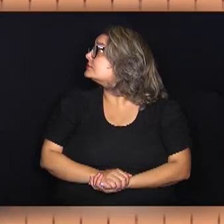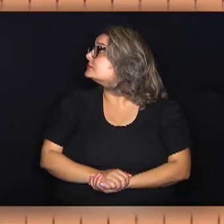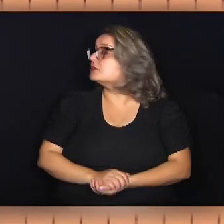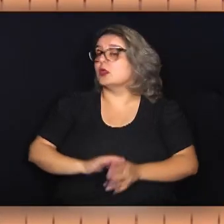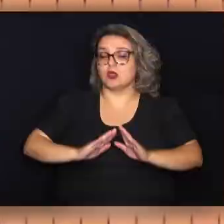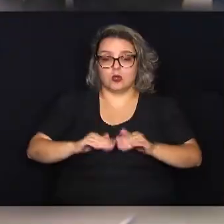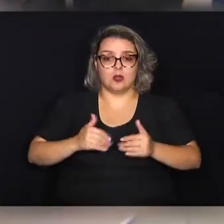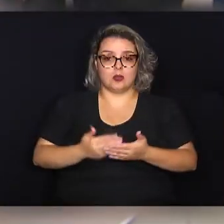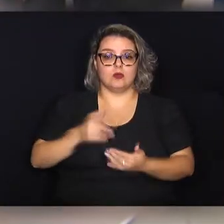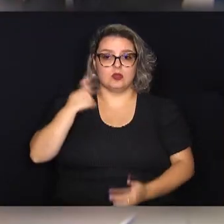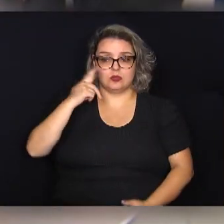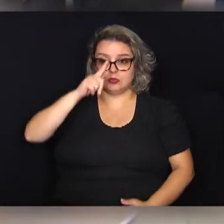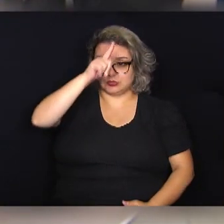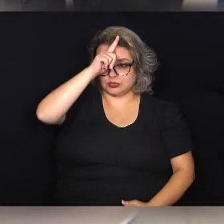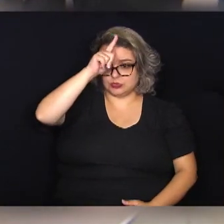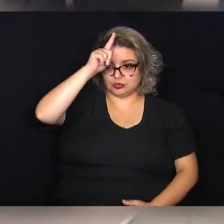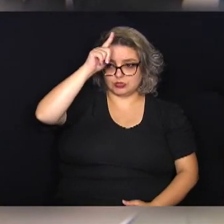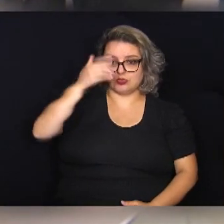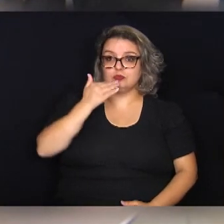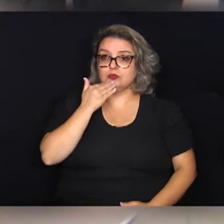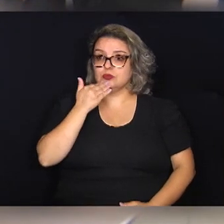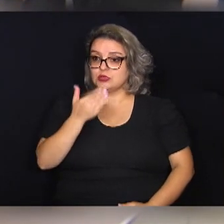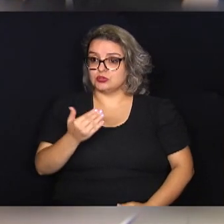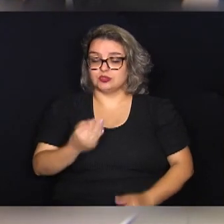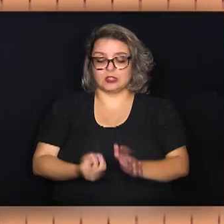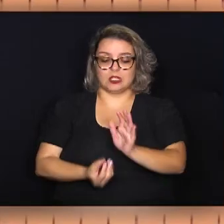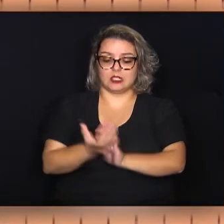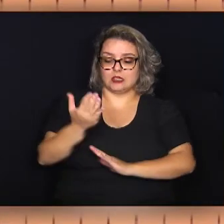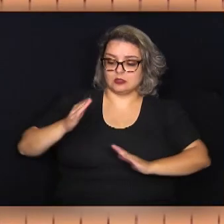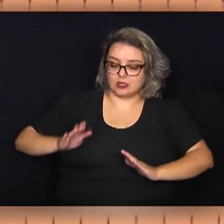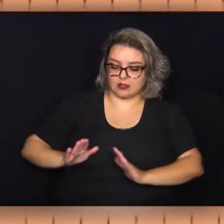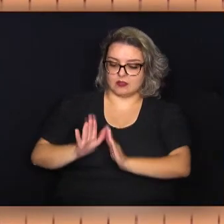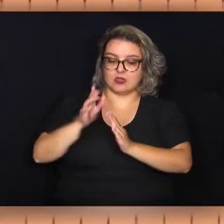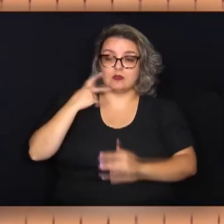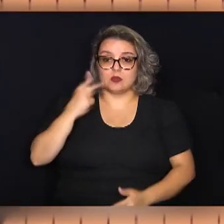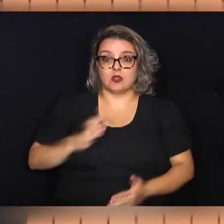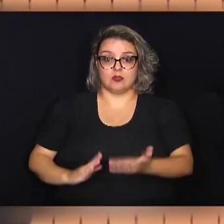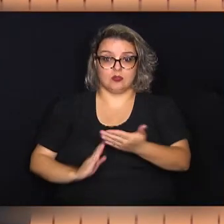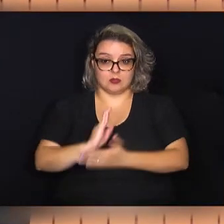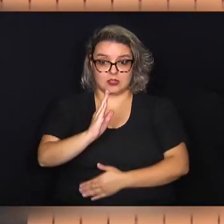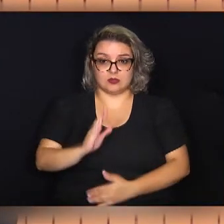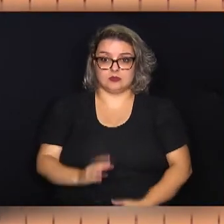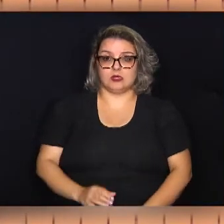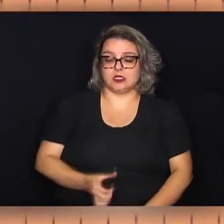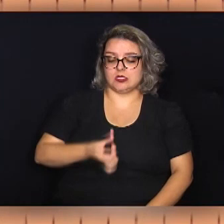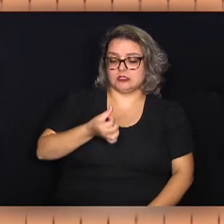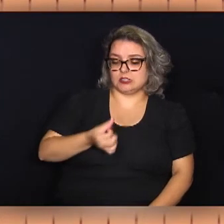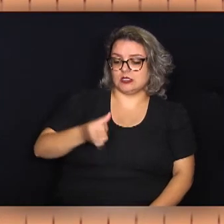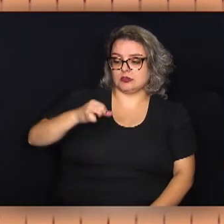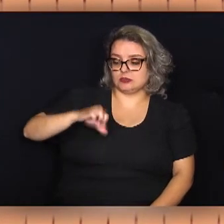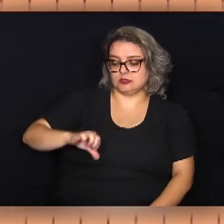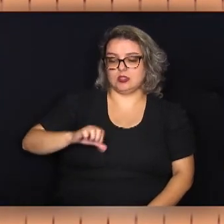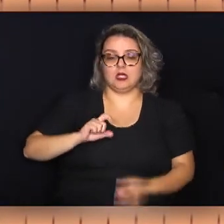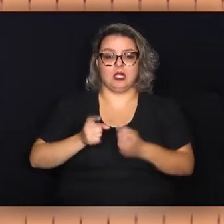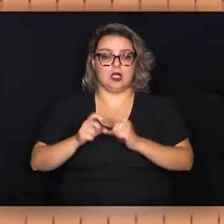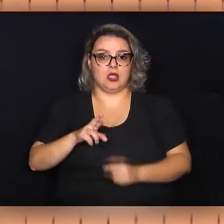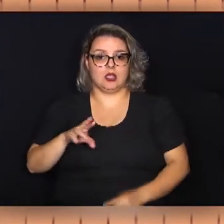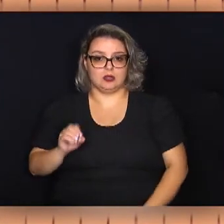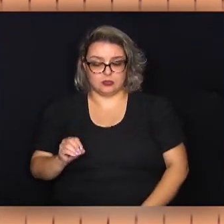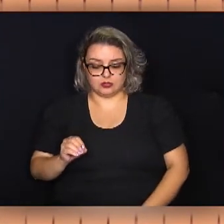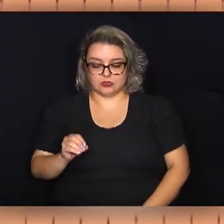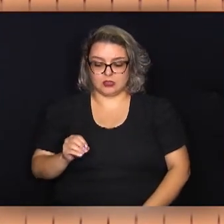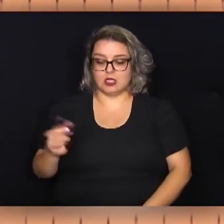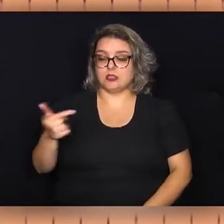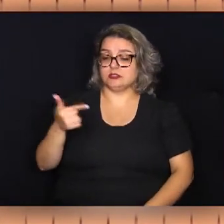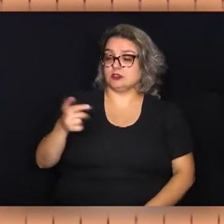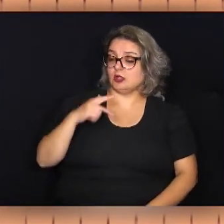do vereador Gustavo Peta de solicitação da criação da Frente Parlamentar foi aprovado na 79ª reunião ordinária. Segundo o